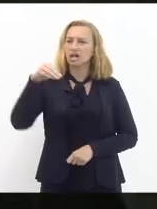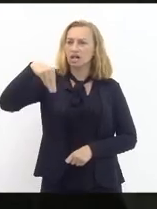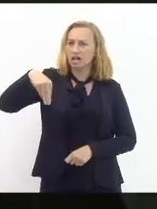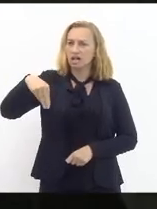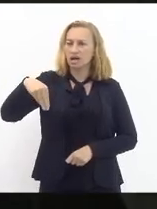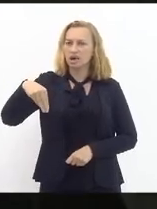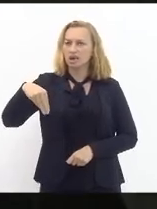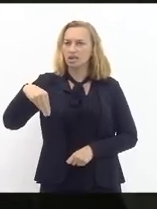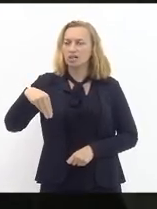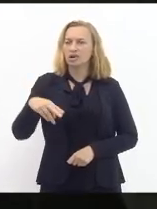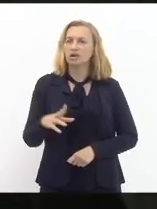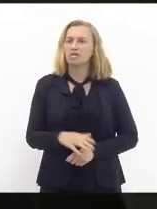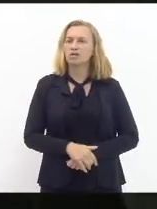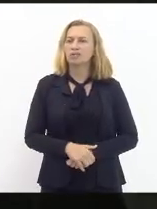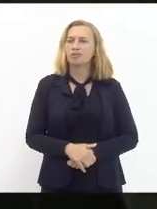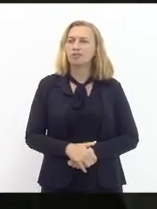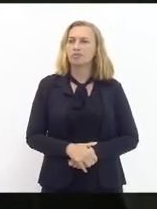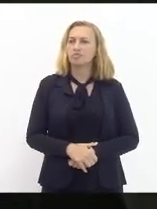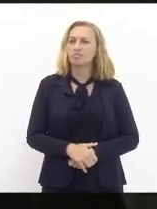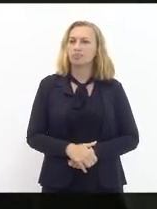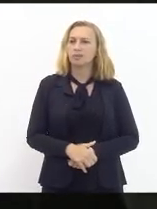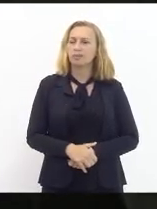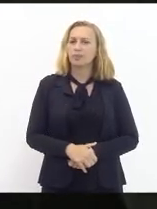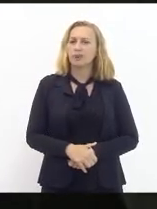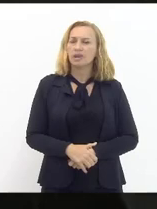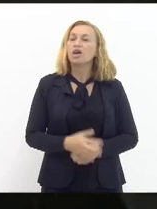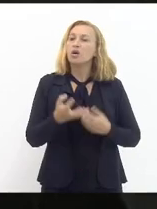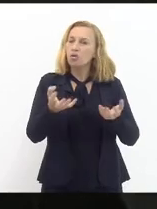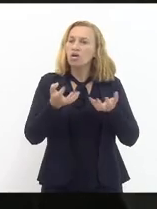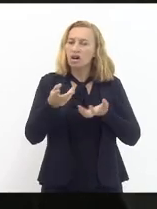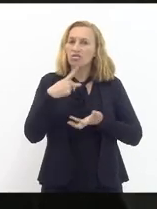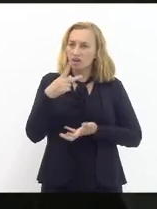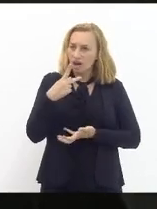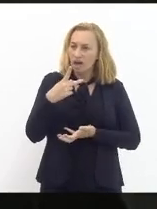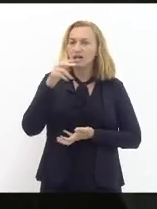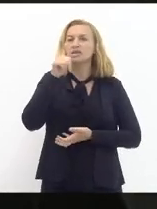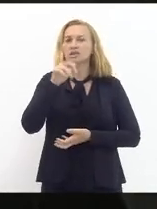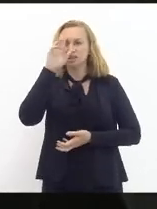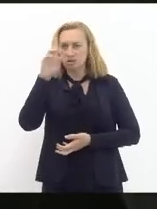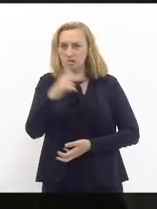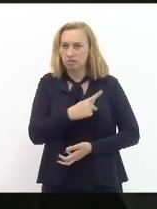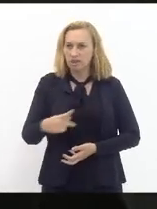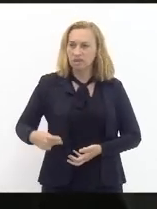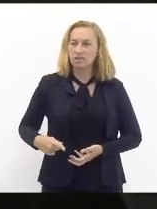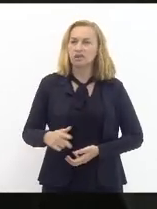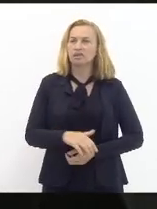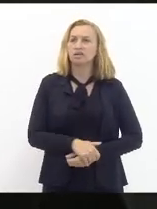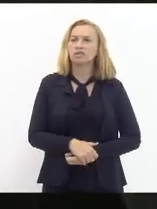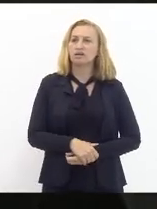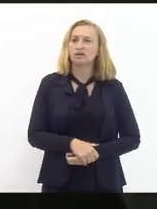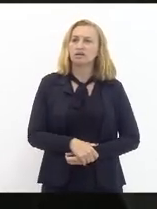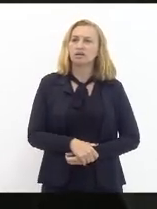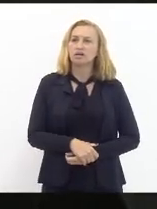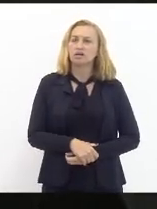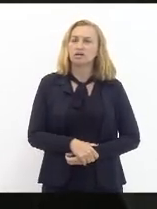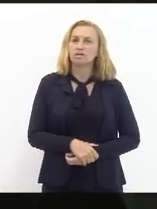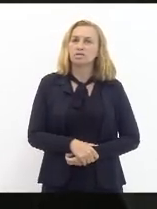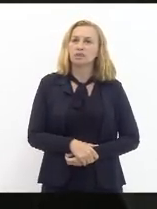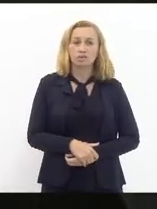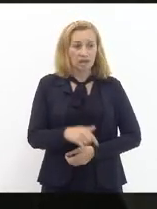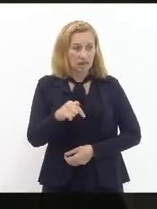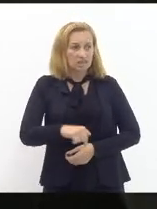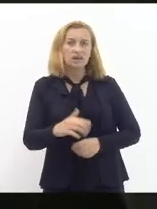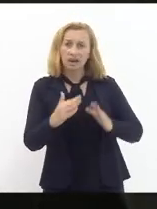Universal Transverso de Mercator. O que eu quero dizer com isso, senhora presidente, é que esta